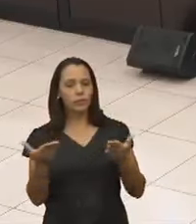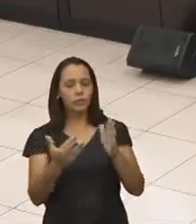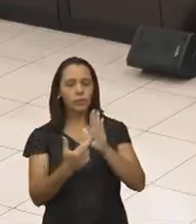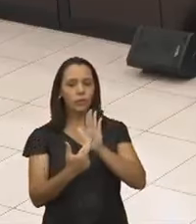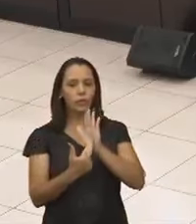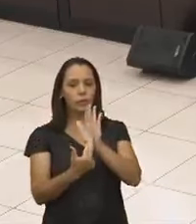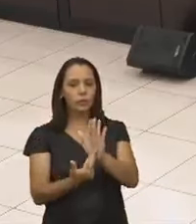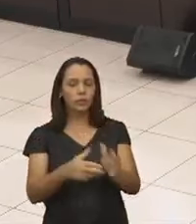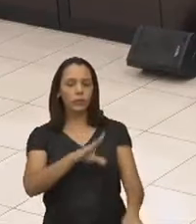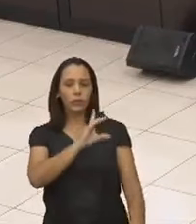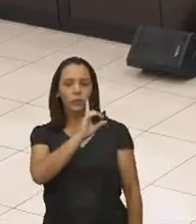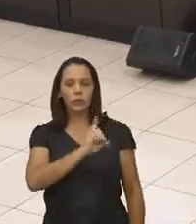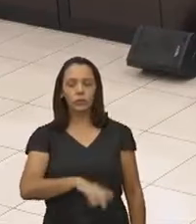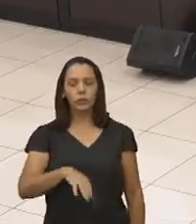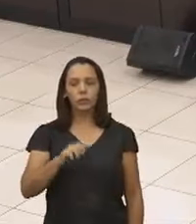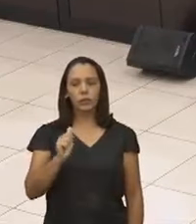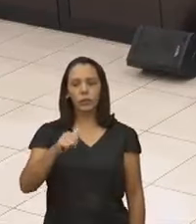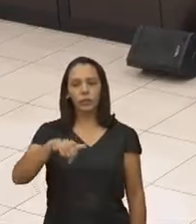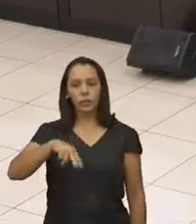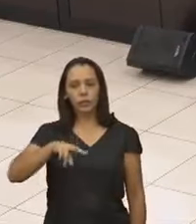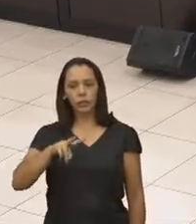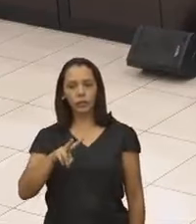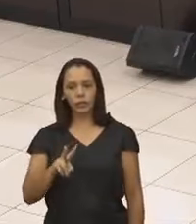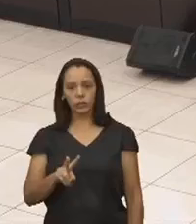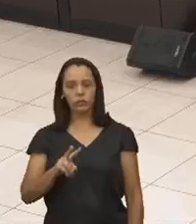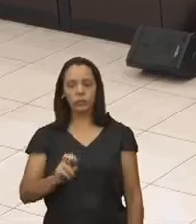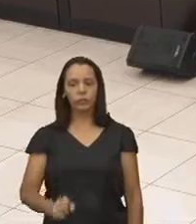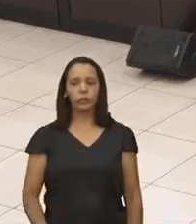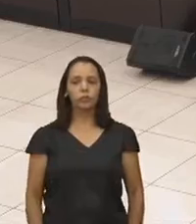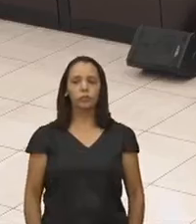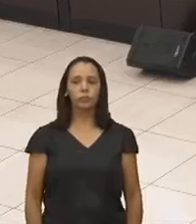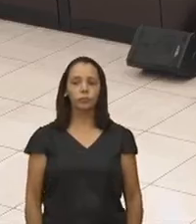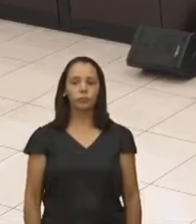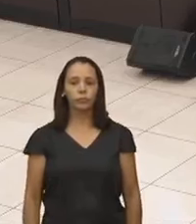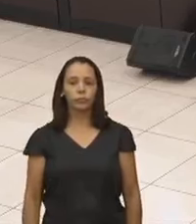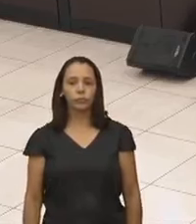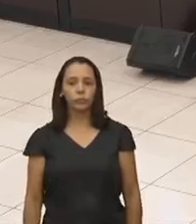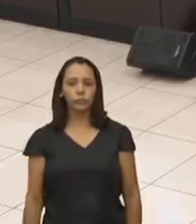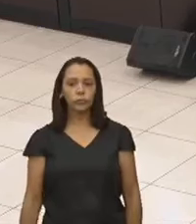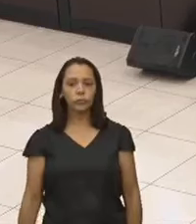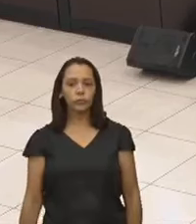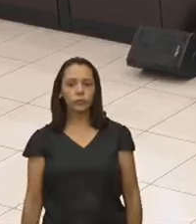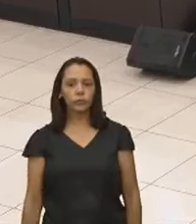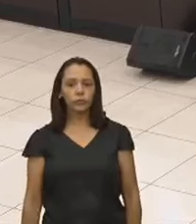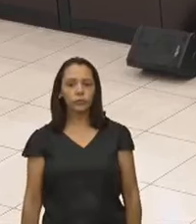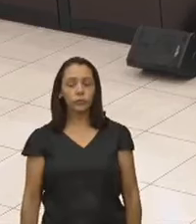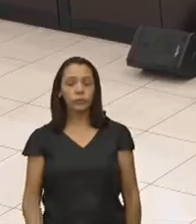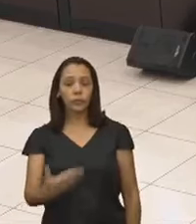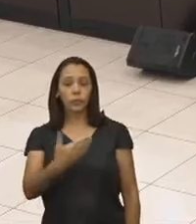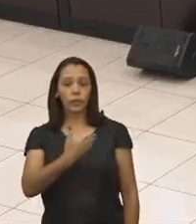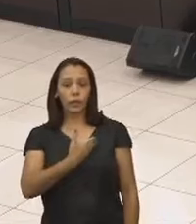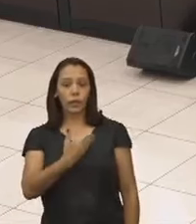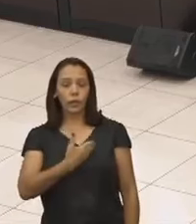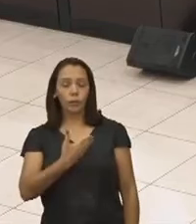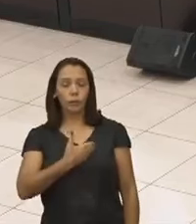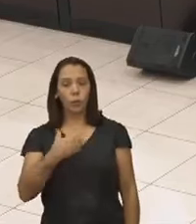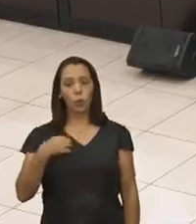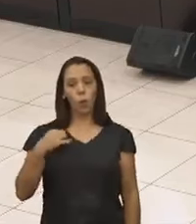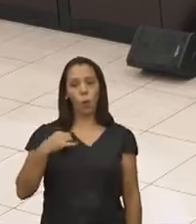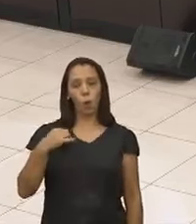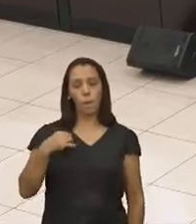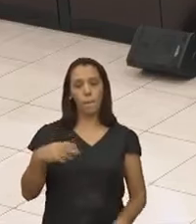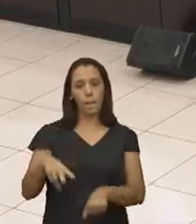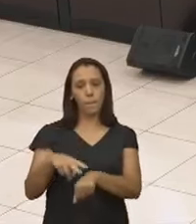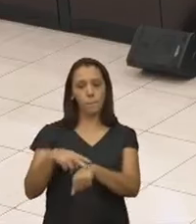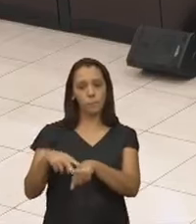diretoria da ANVI, Associação de Moradores do Veraneio IJAL. Nossos amigos de Verde, que fazem a